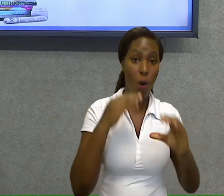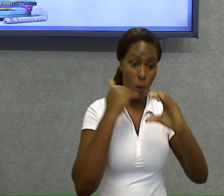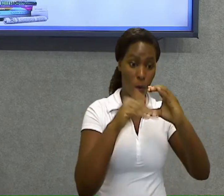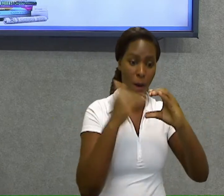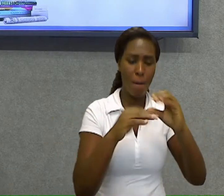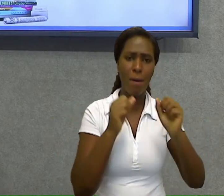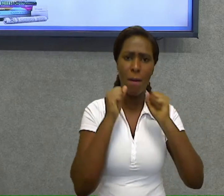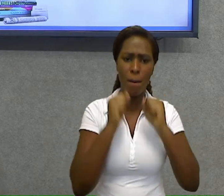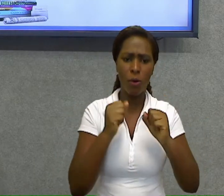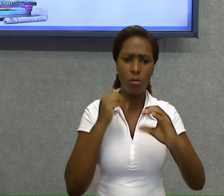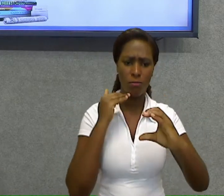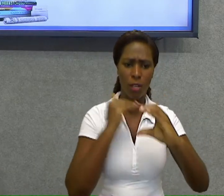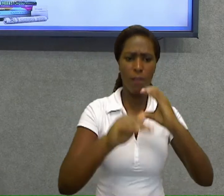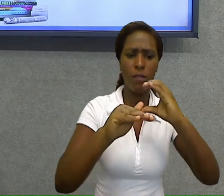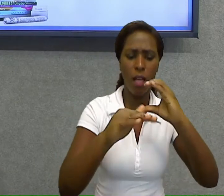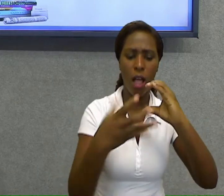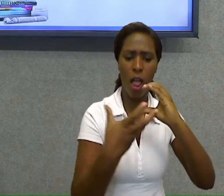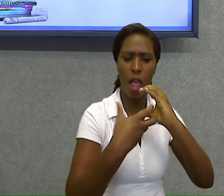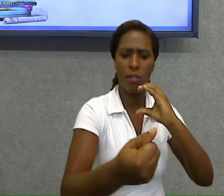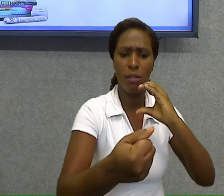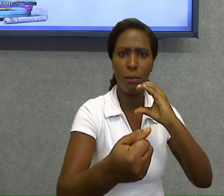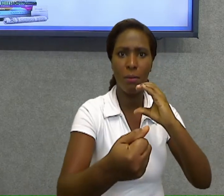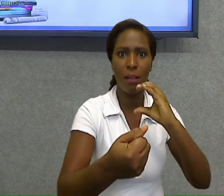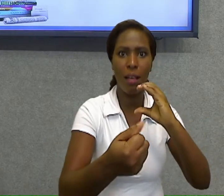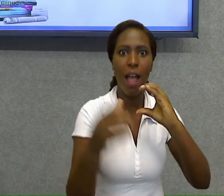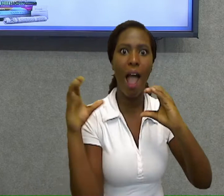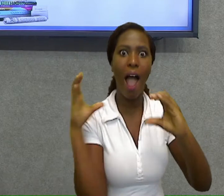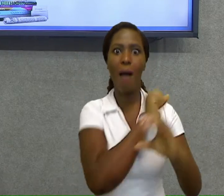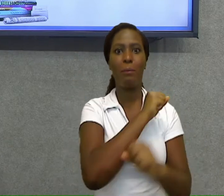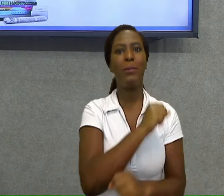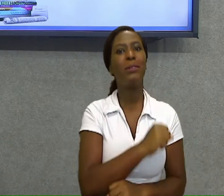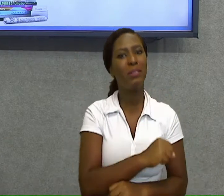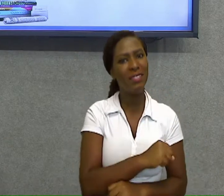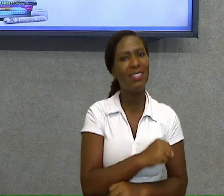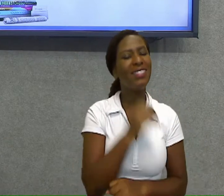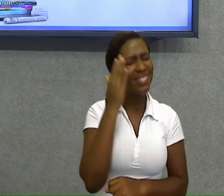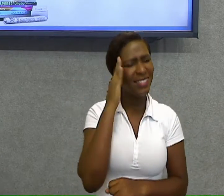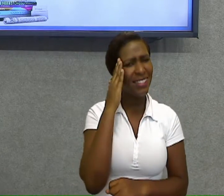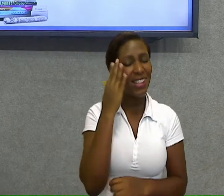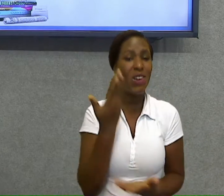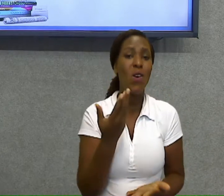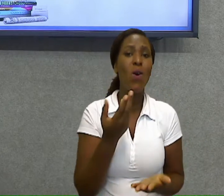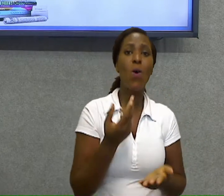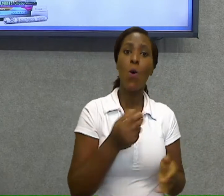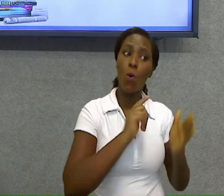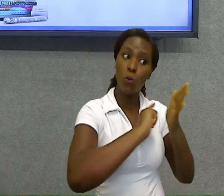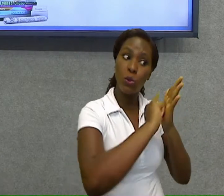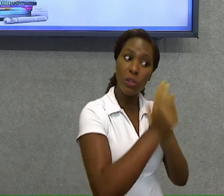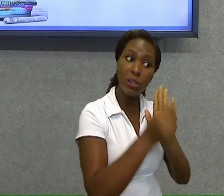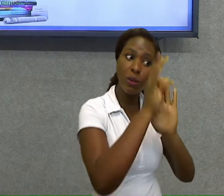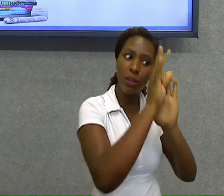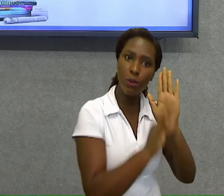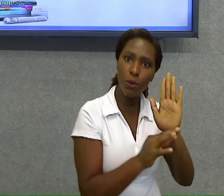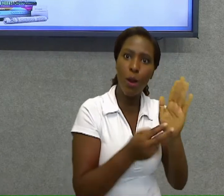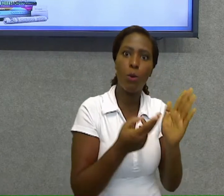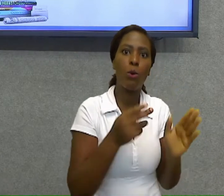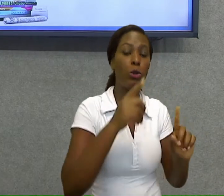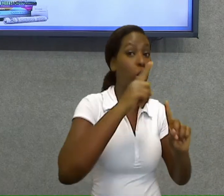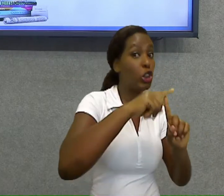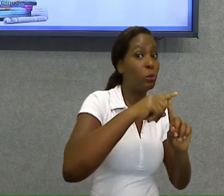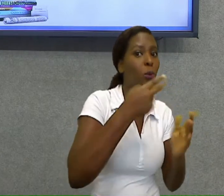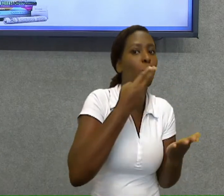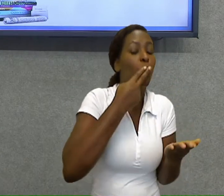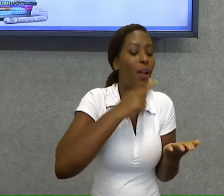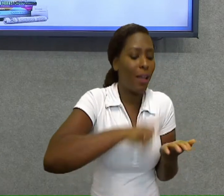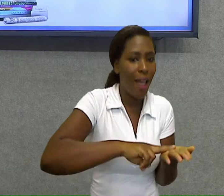instantaneamente pelo destinatário. Perceberam? Então esse gênero carta, ele foi transformado. Isso, hoje utilizamos mais o quê? O